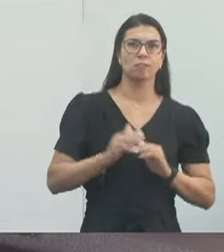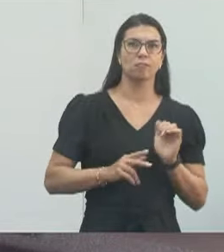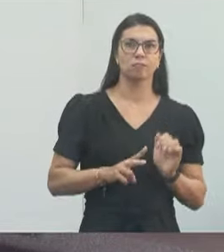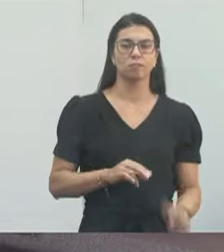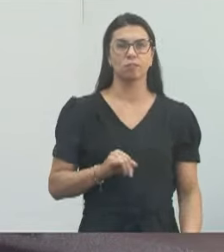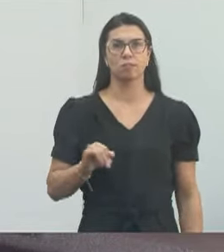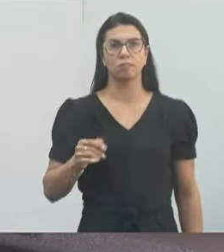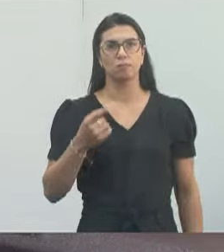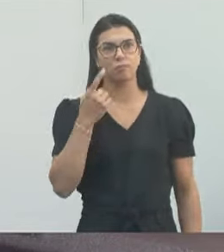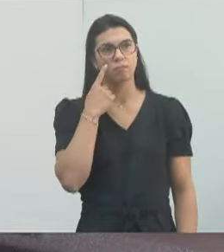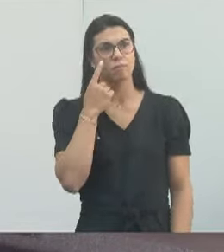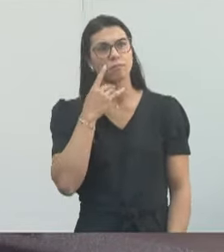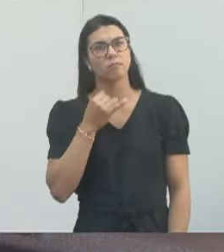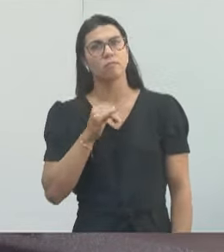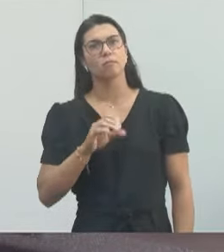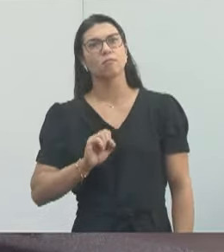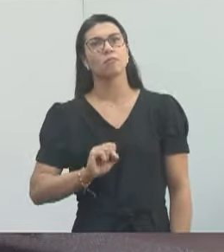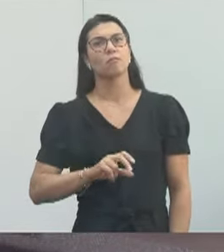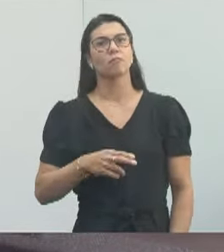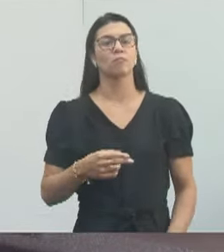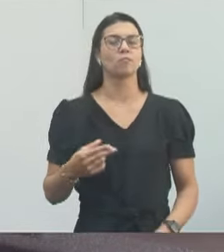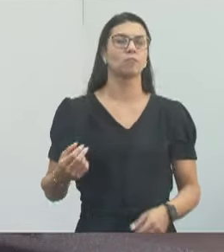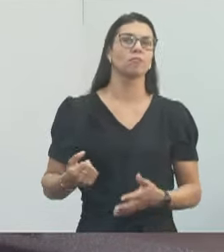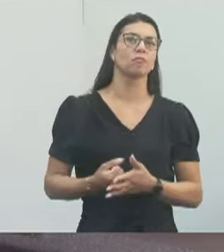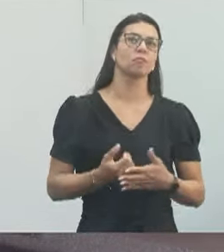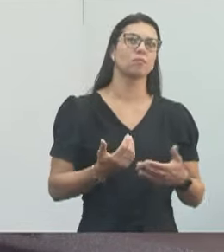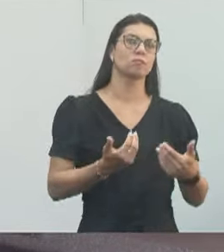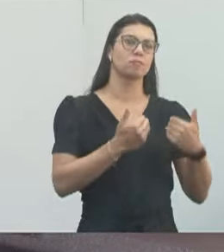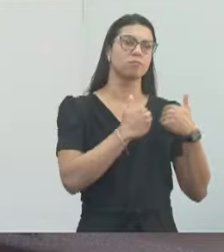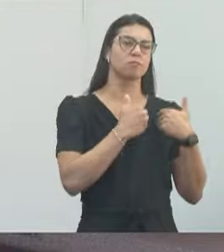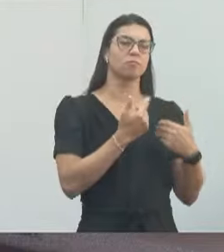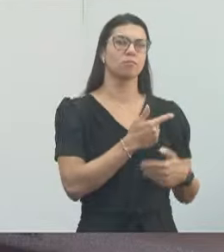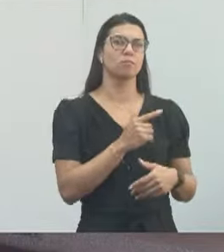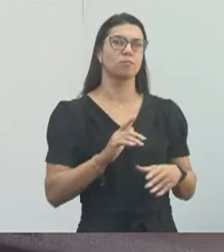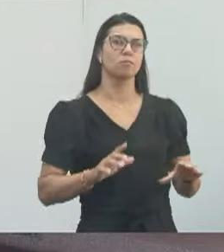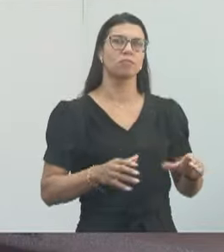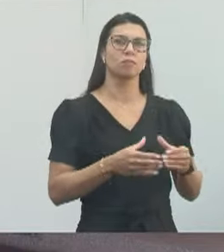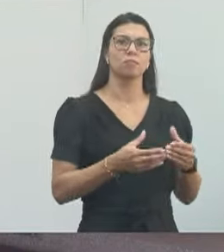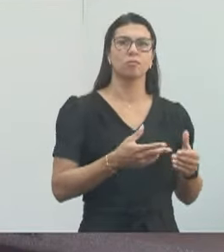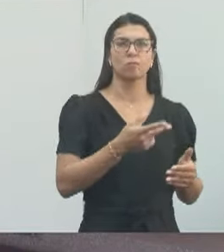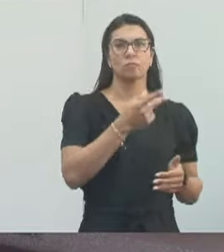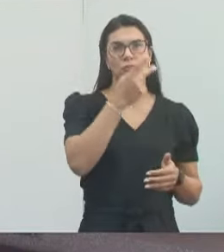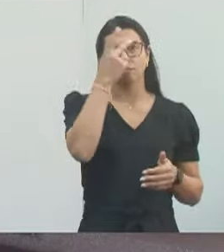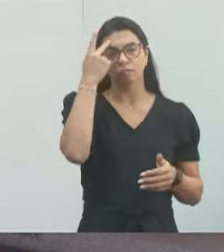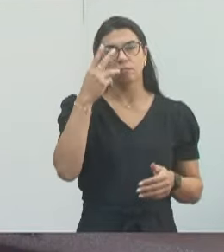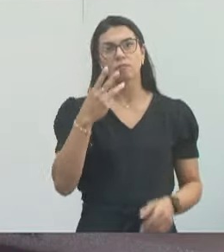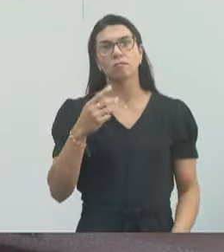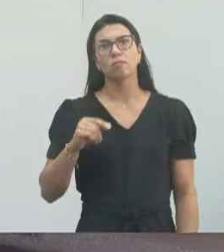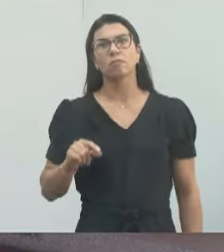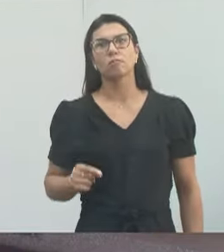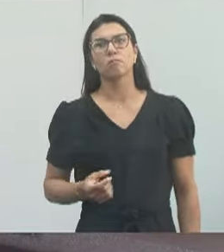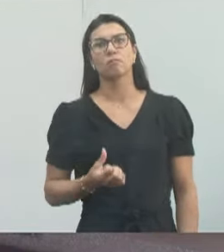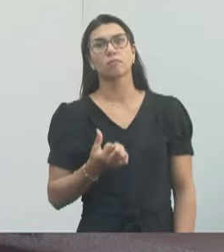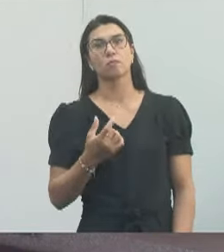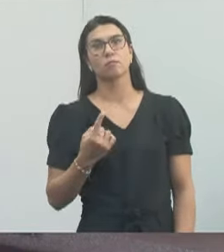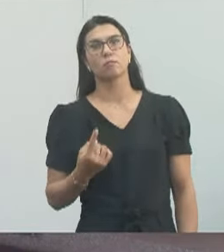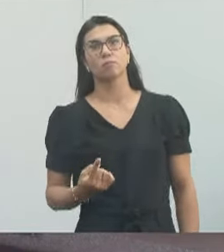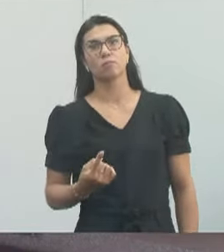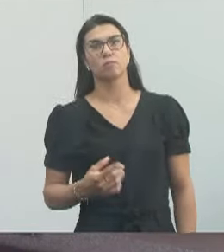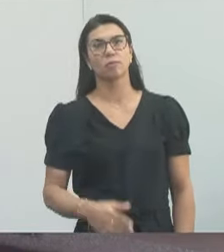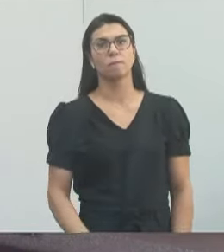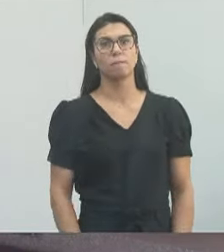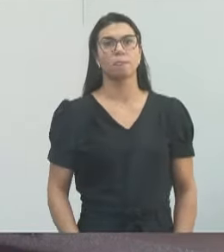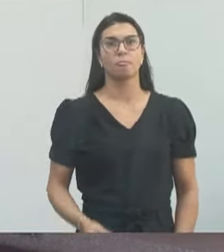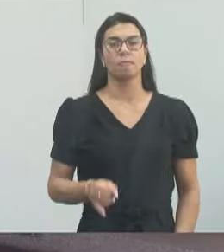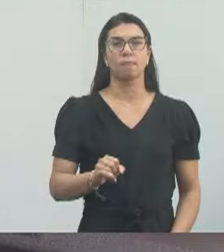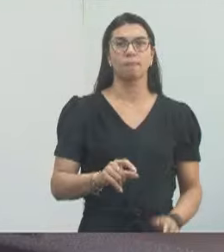integra a equipe da dirigência resposta item 3.1 6.1 em caso negativo